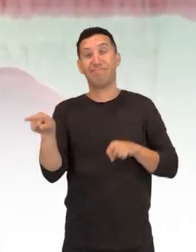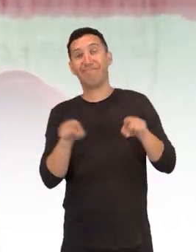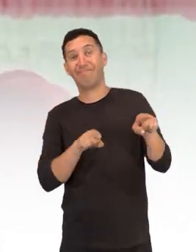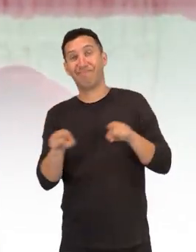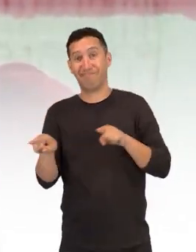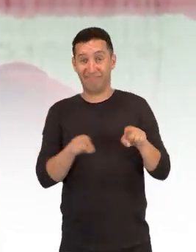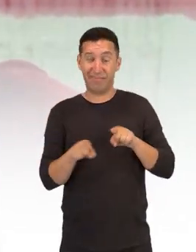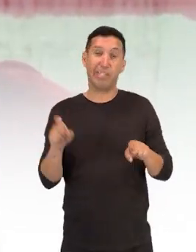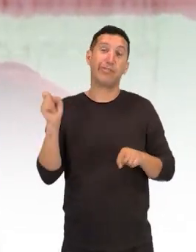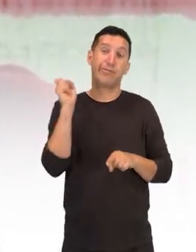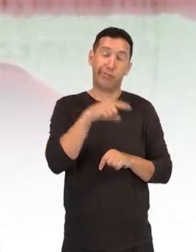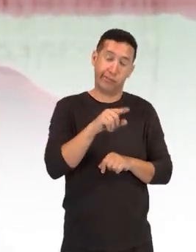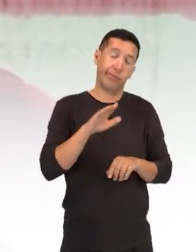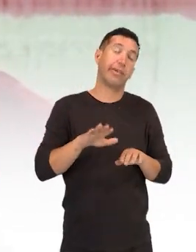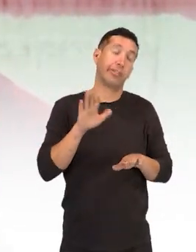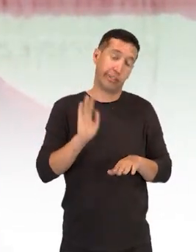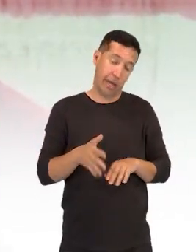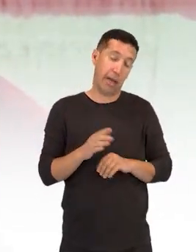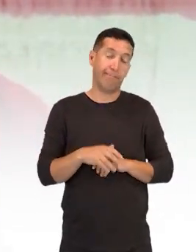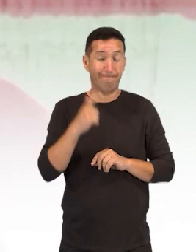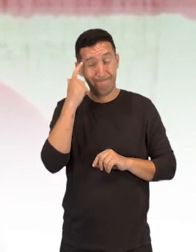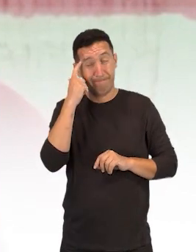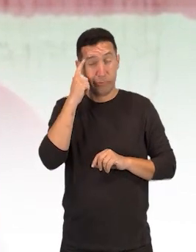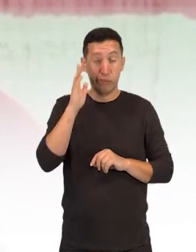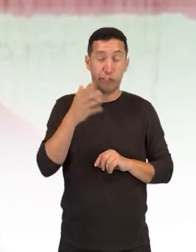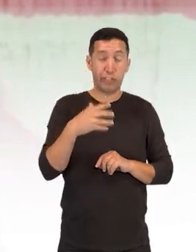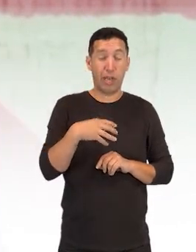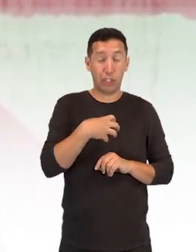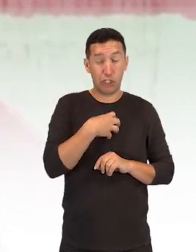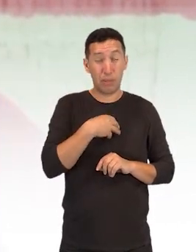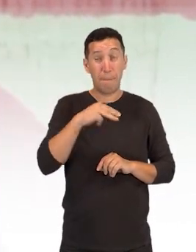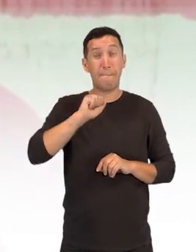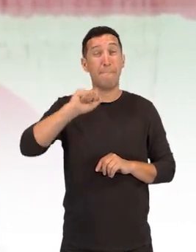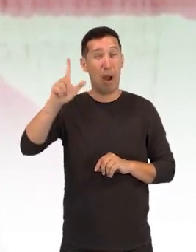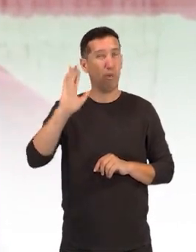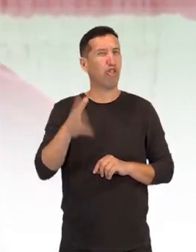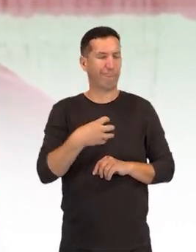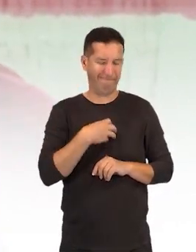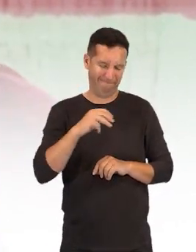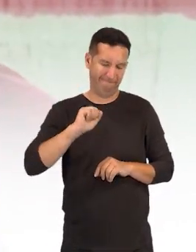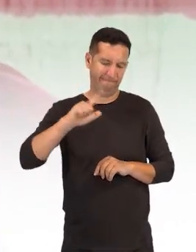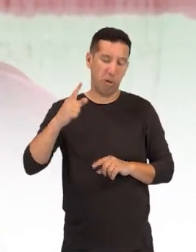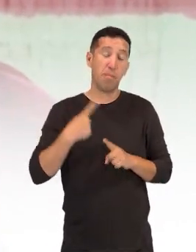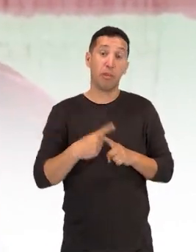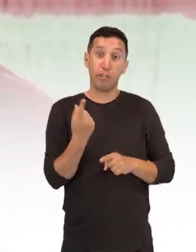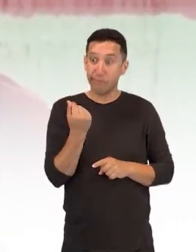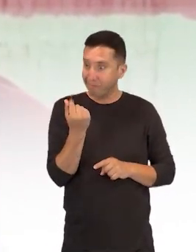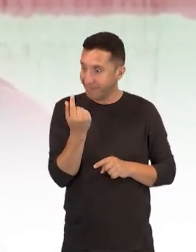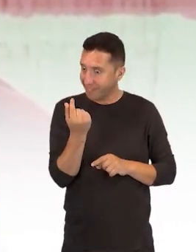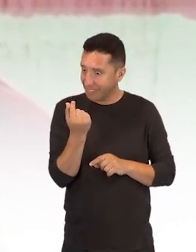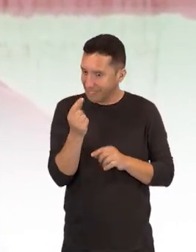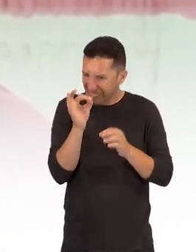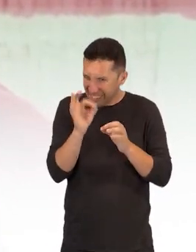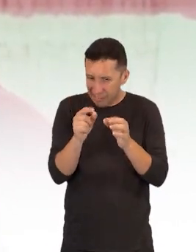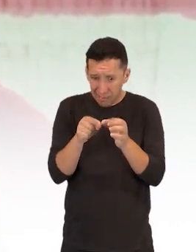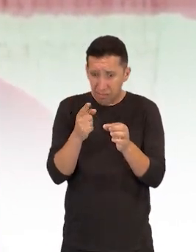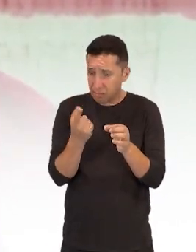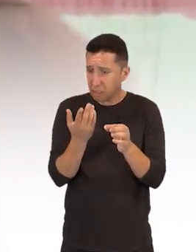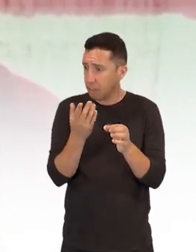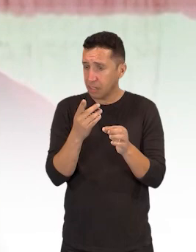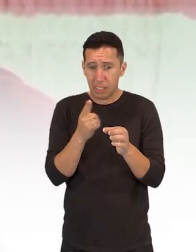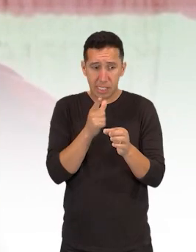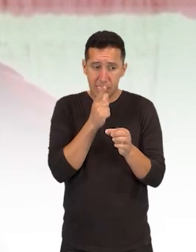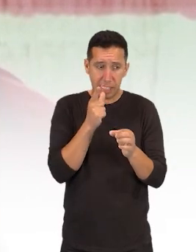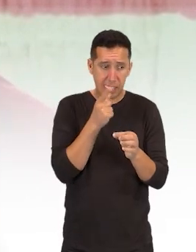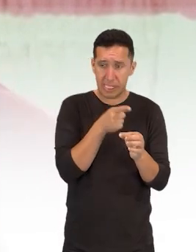passagem, sabe? Ficava muito complicado disso. Cheguei até a passar mal uma vez, porque estava com dinheiro contado,